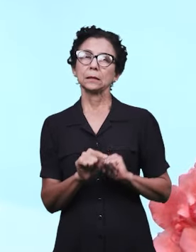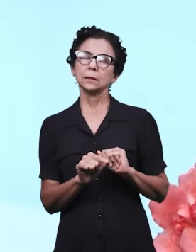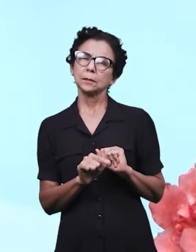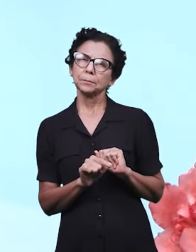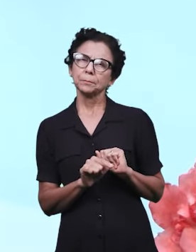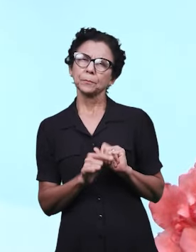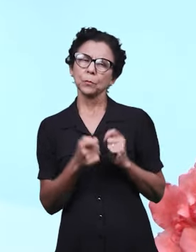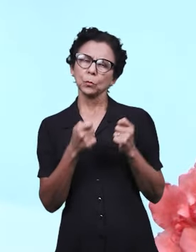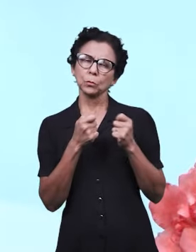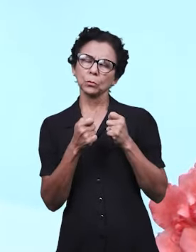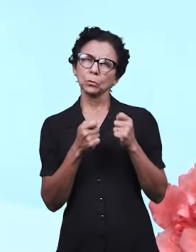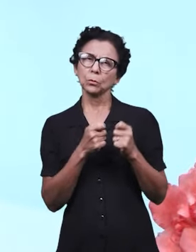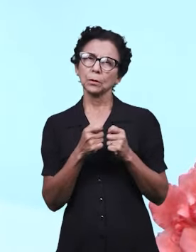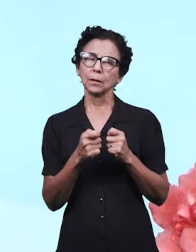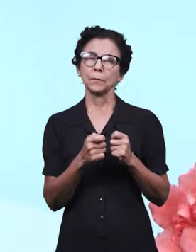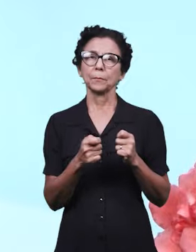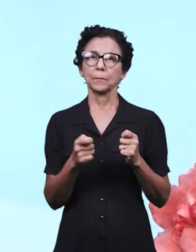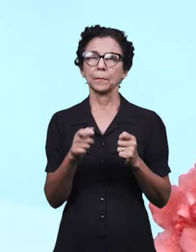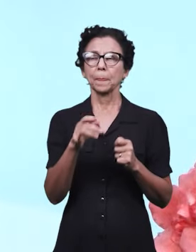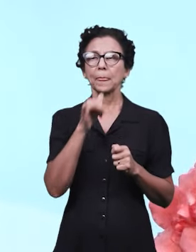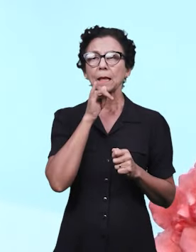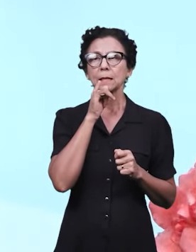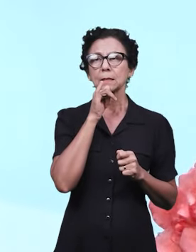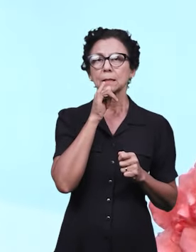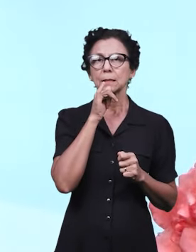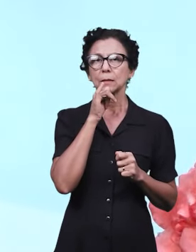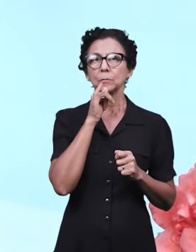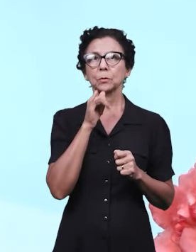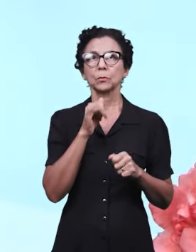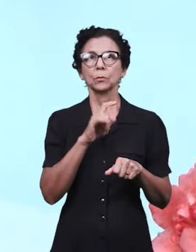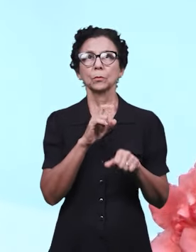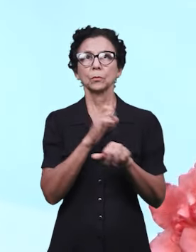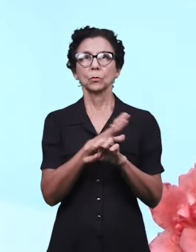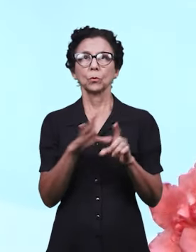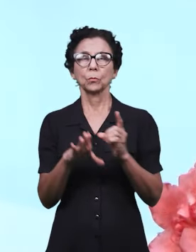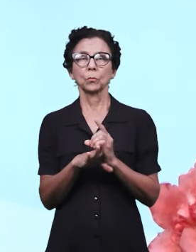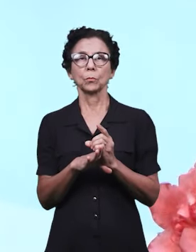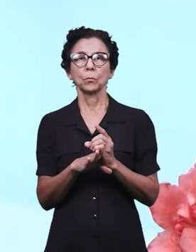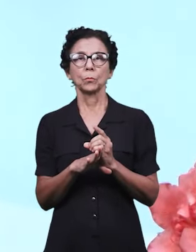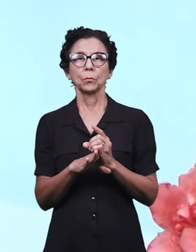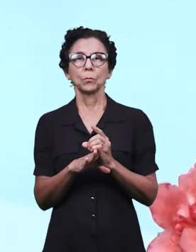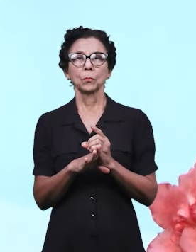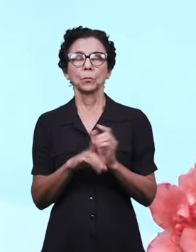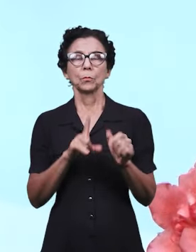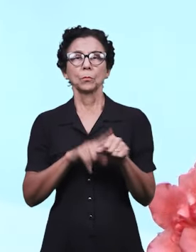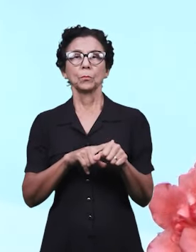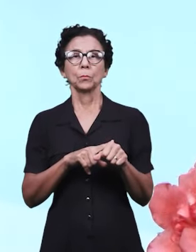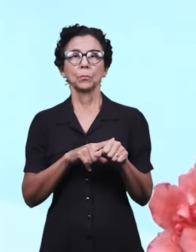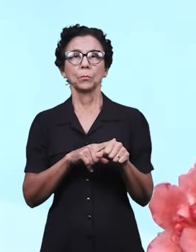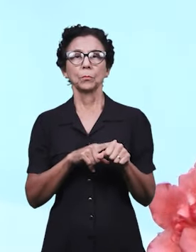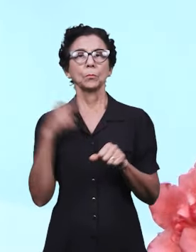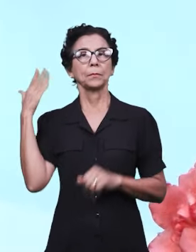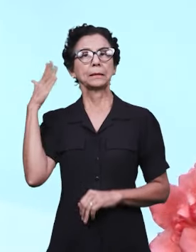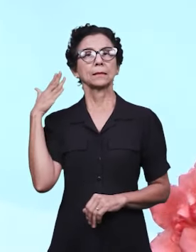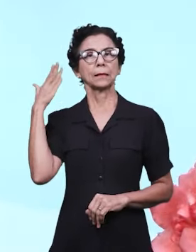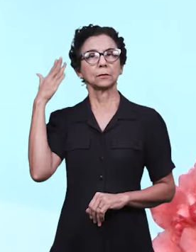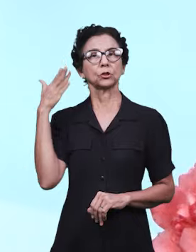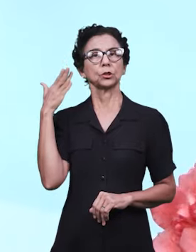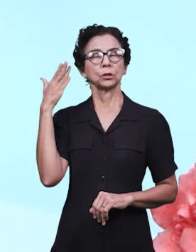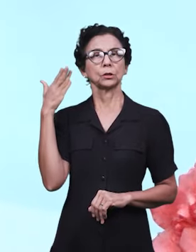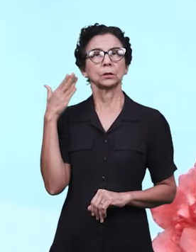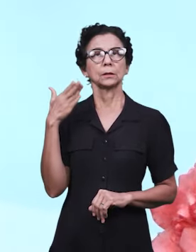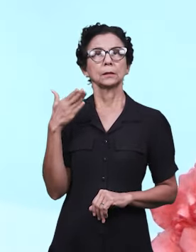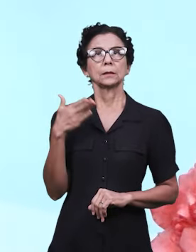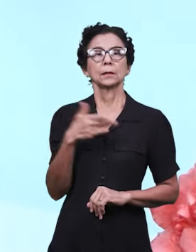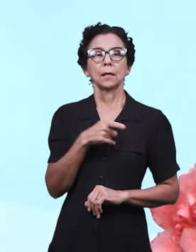até mesmo quando ela começar durante o culto, vamos supor no momento da mensagem, né, e ela começar, às vezes, ficar